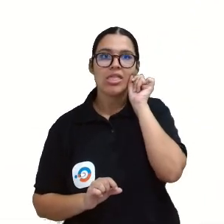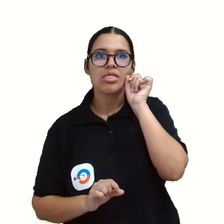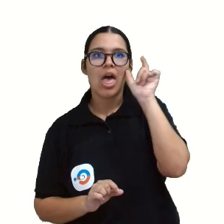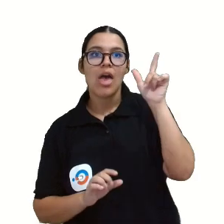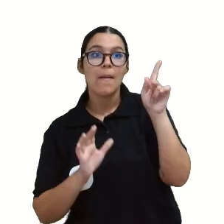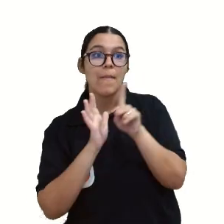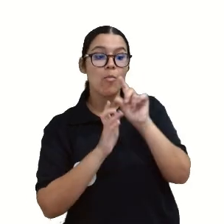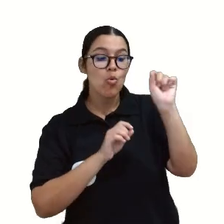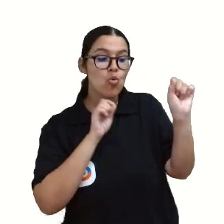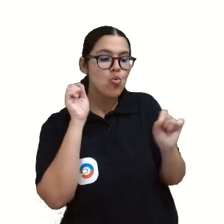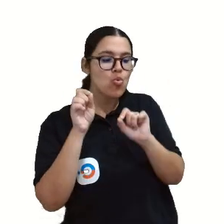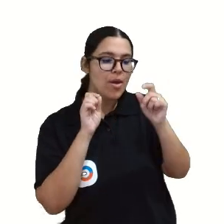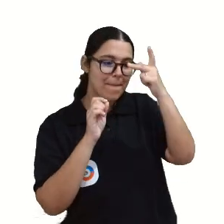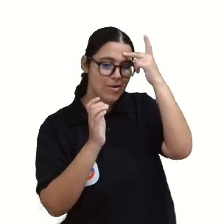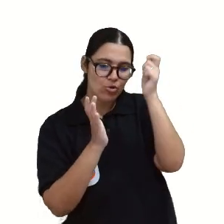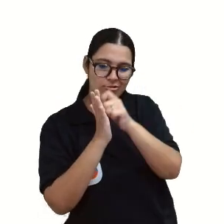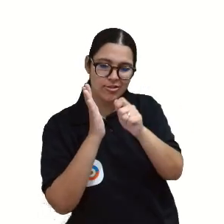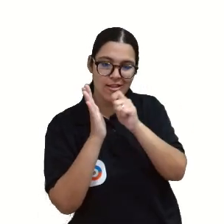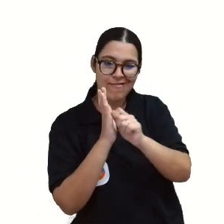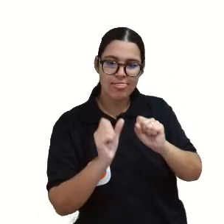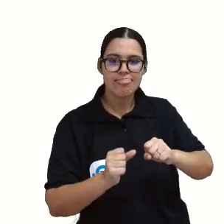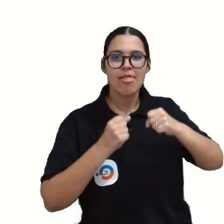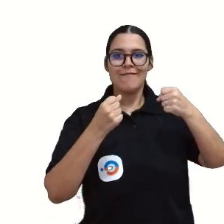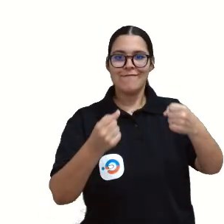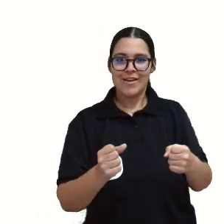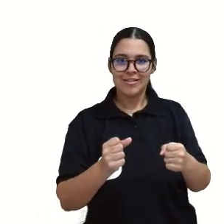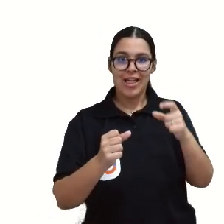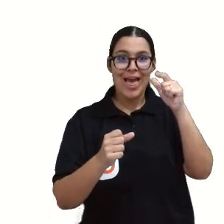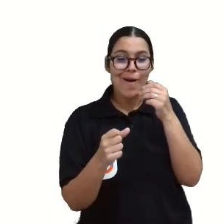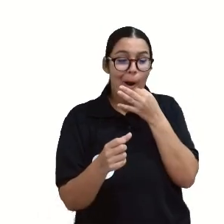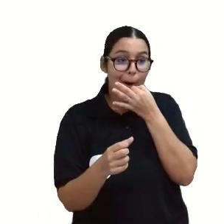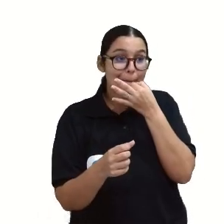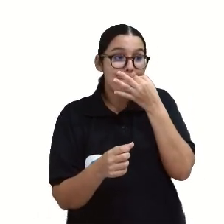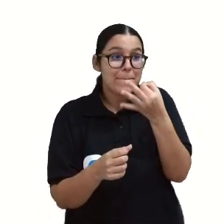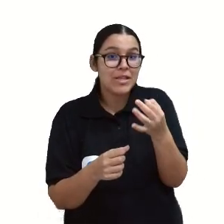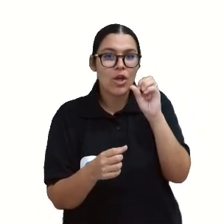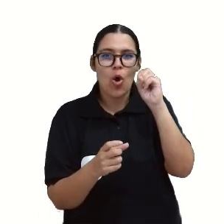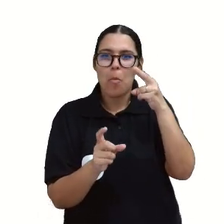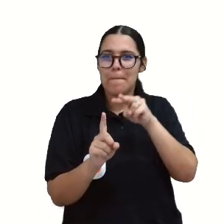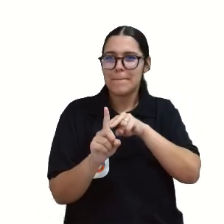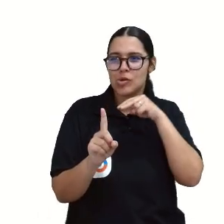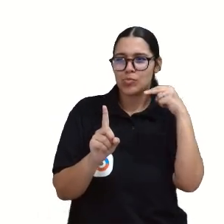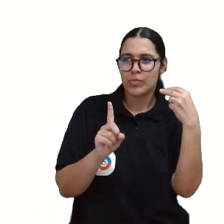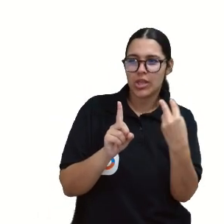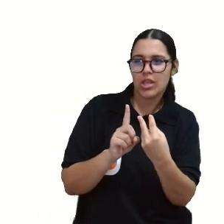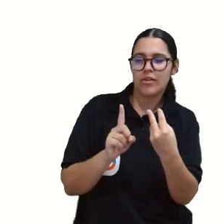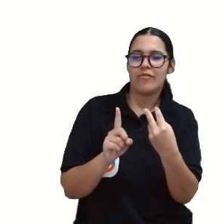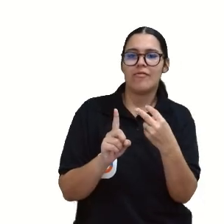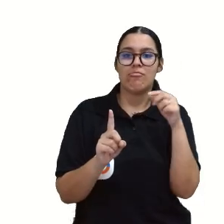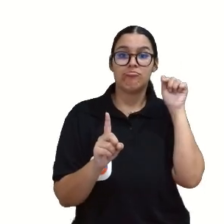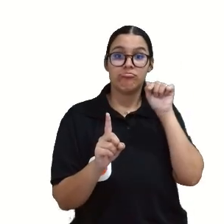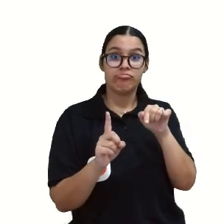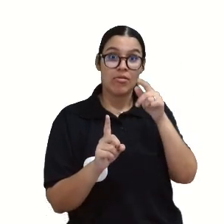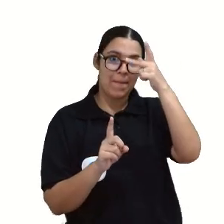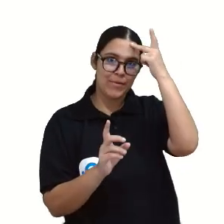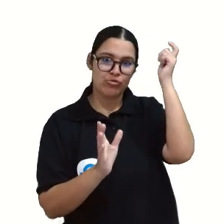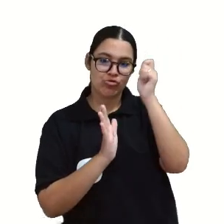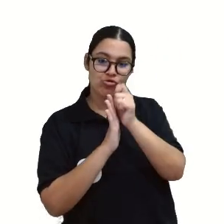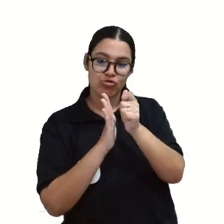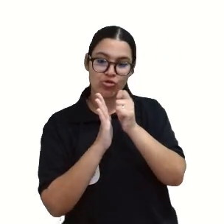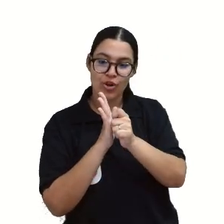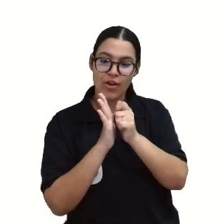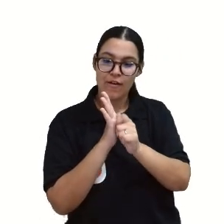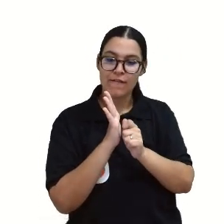principal defendida pelo autor em um texto. É aquela opinião ou ponto de vista que ele quer, no caso o